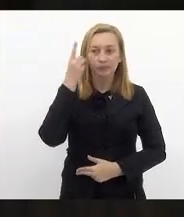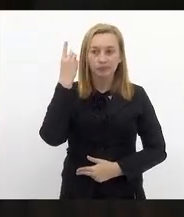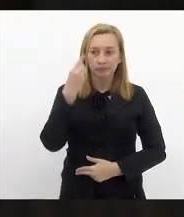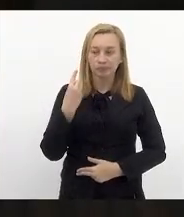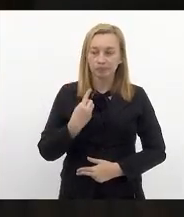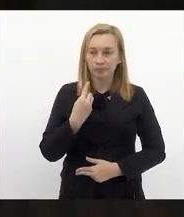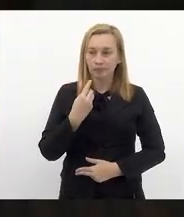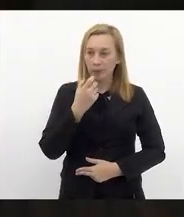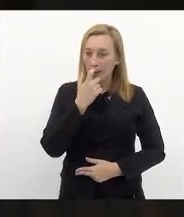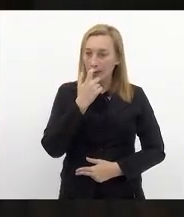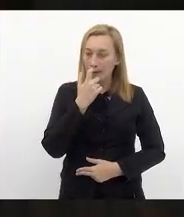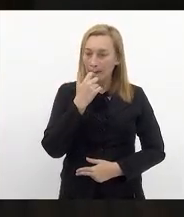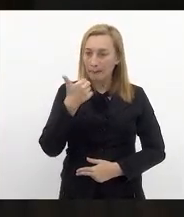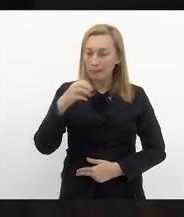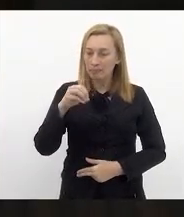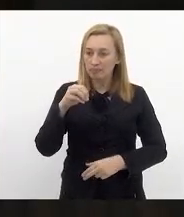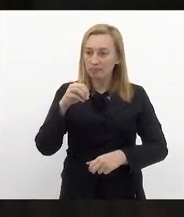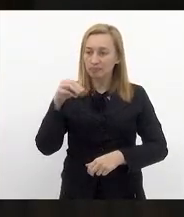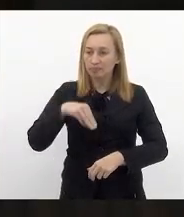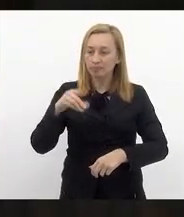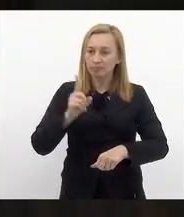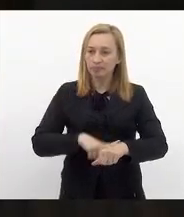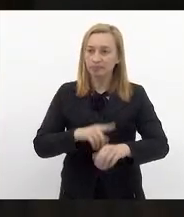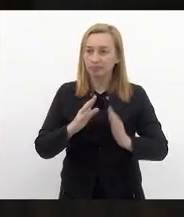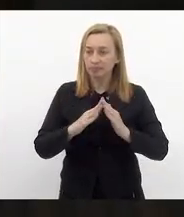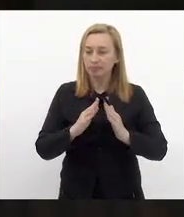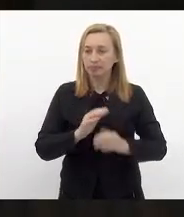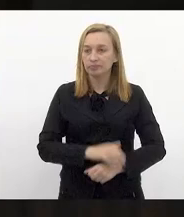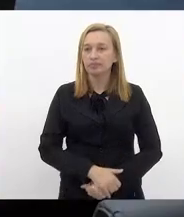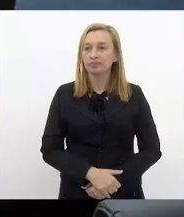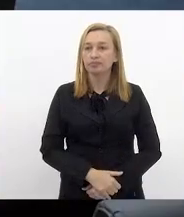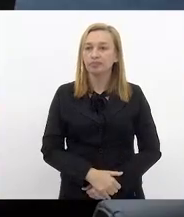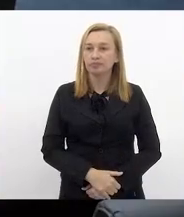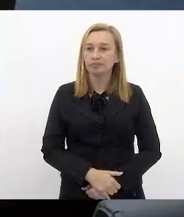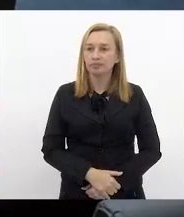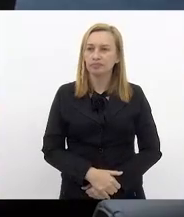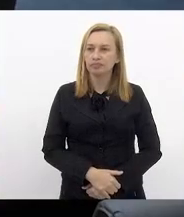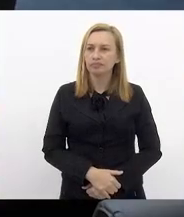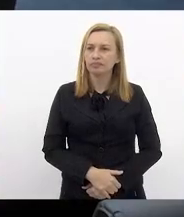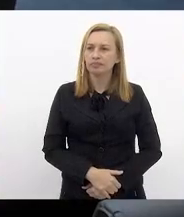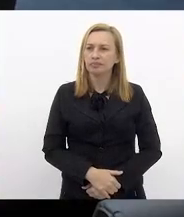Dani Monteiro. Vossa Excelência dispõe de 10 minutos no tempo regimental.